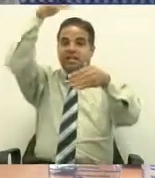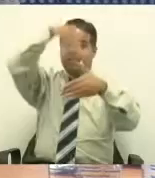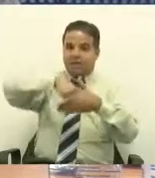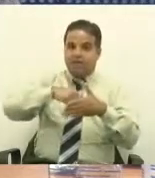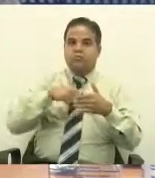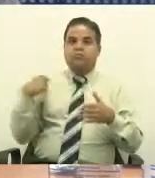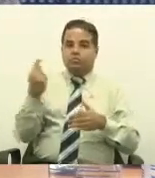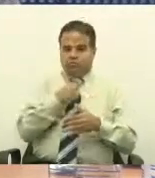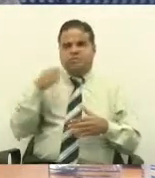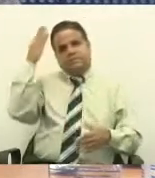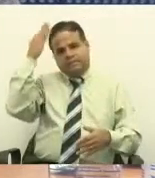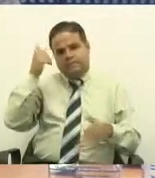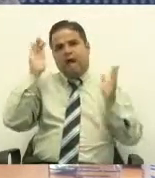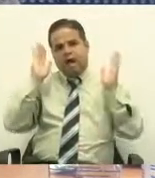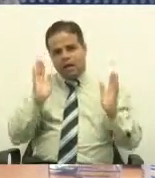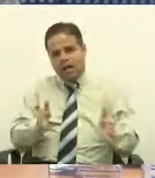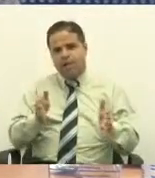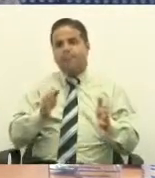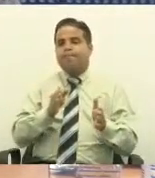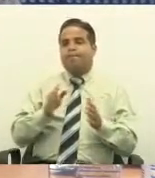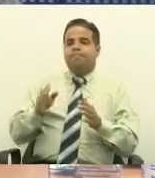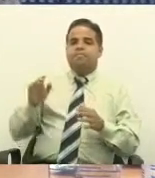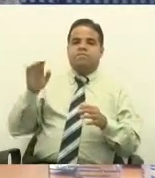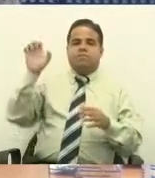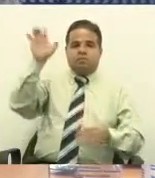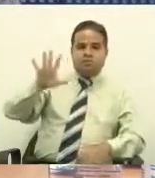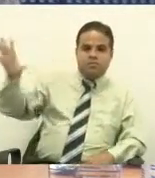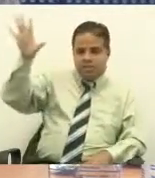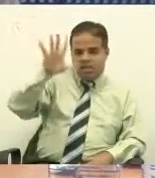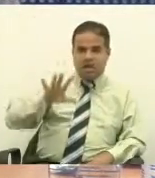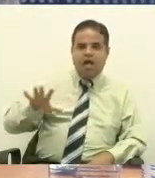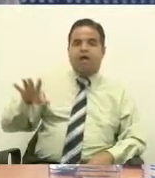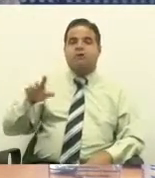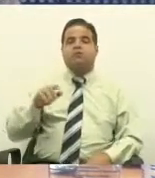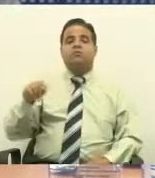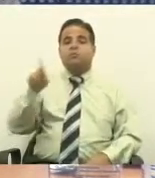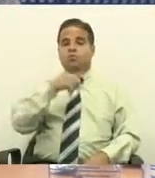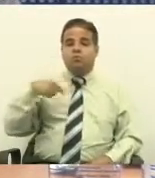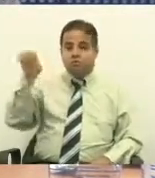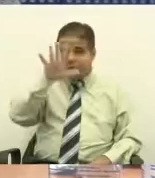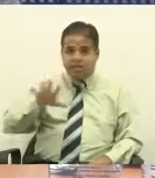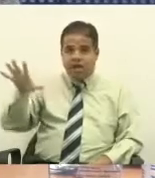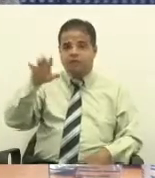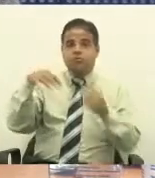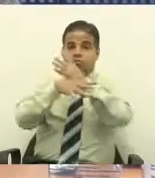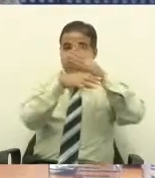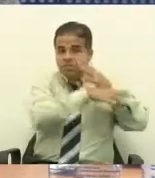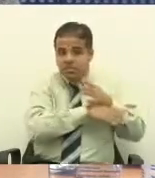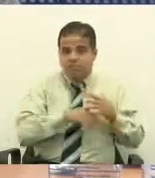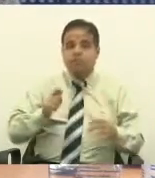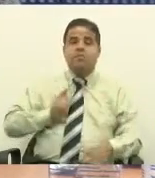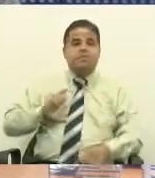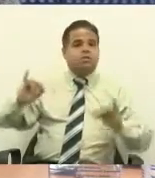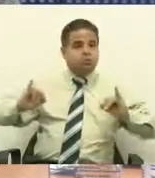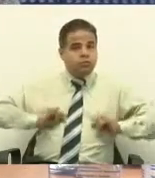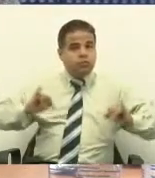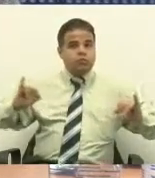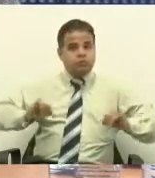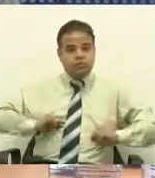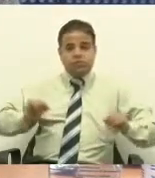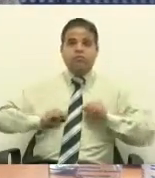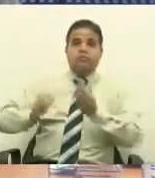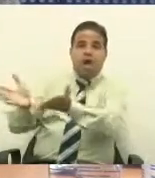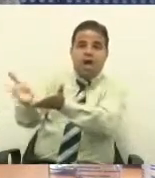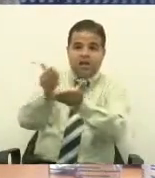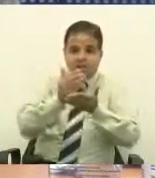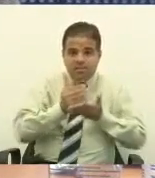nós sabemos que os estados, é uma condição nacional, os estados e os municípios têm sofrido muito com a